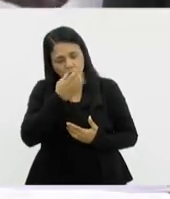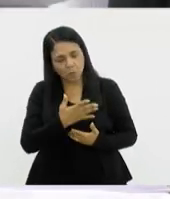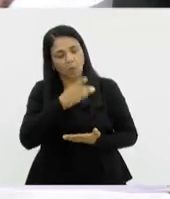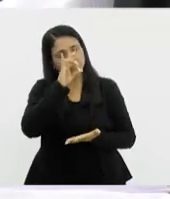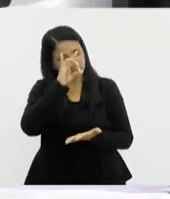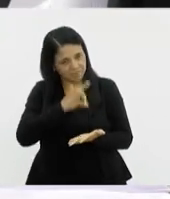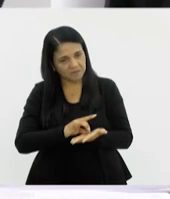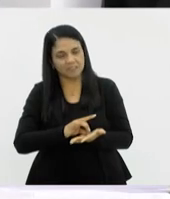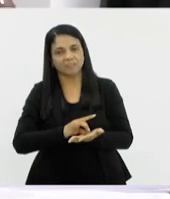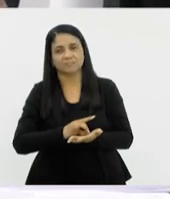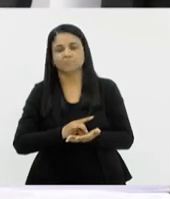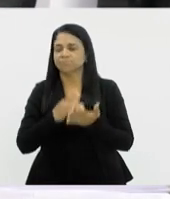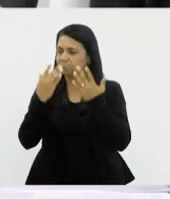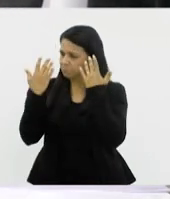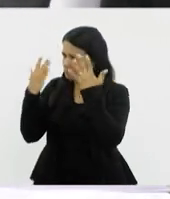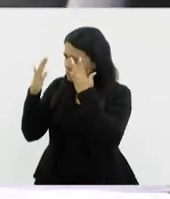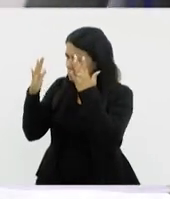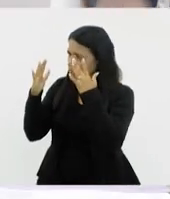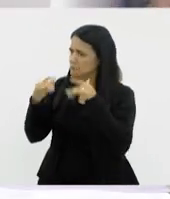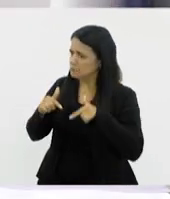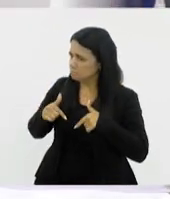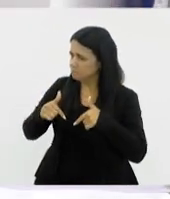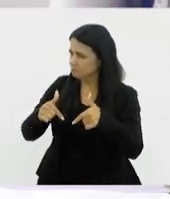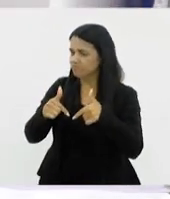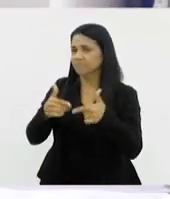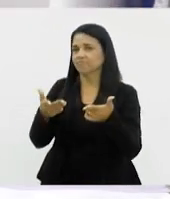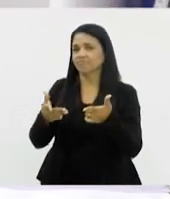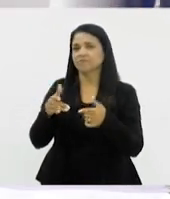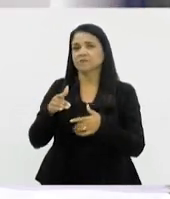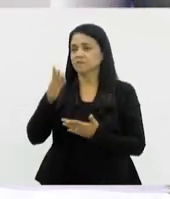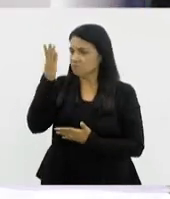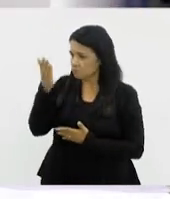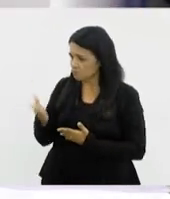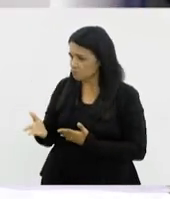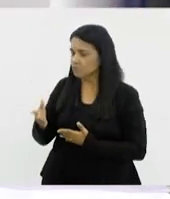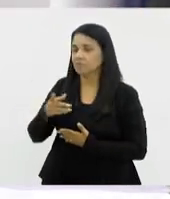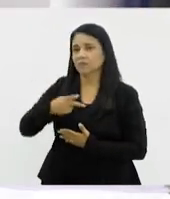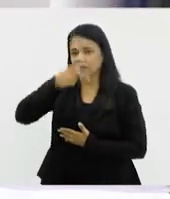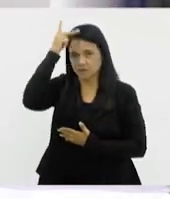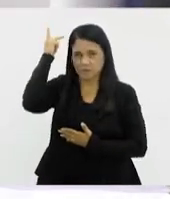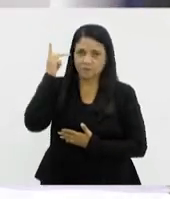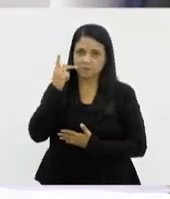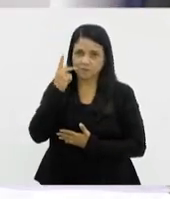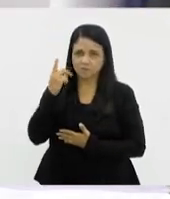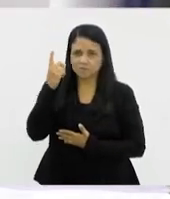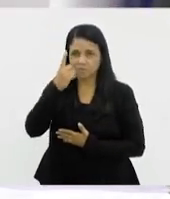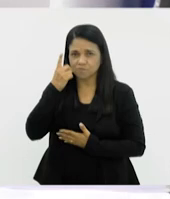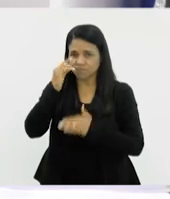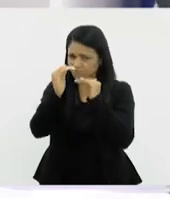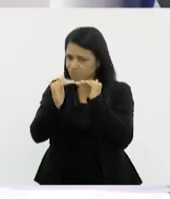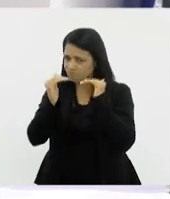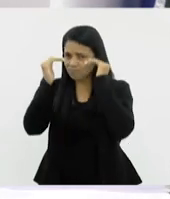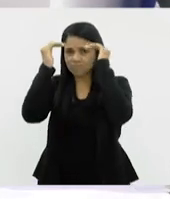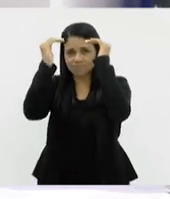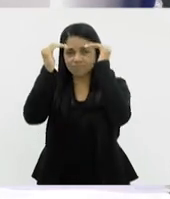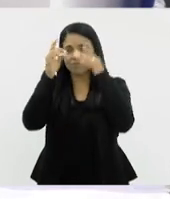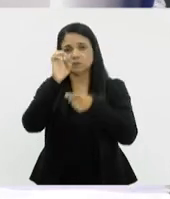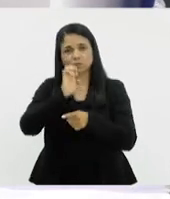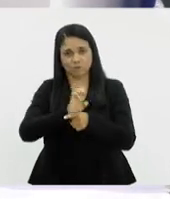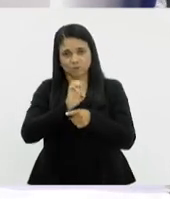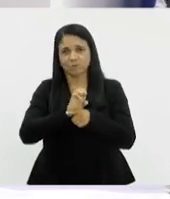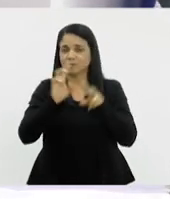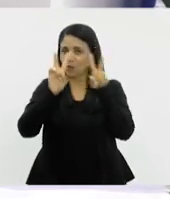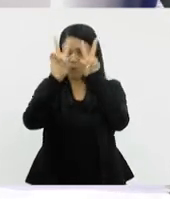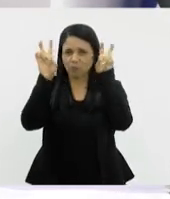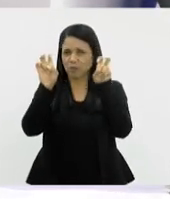Parabéns pela iniciativa, pela condução, e Vossa Excelência, que é reconhecidamente a maior autoridade no Estado sobre o assunto.